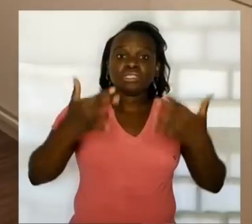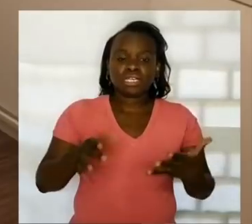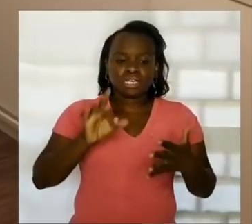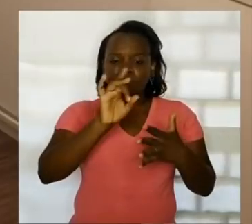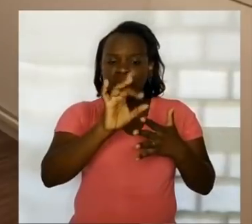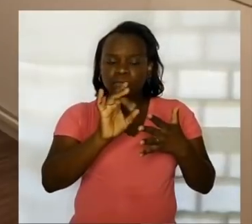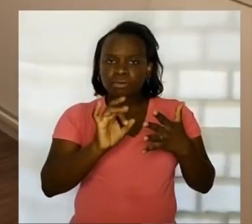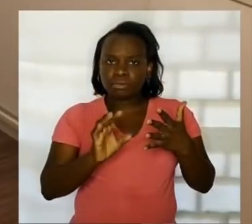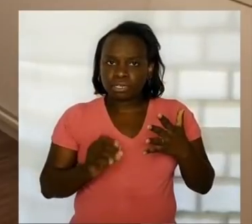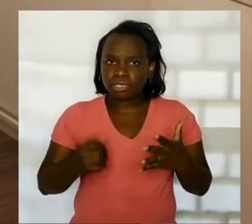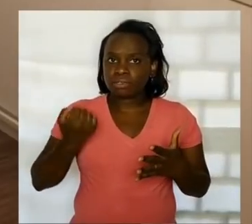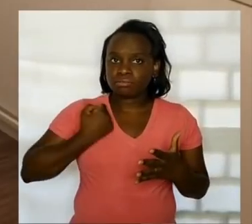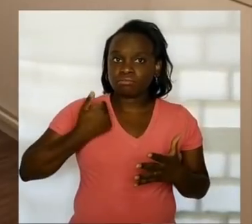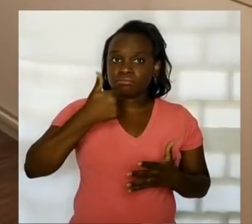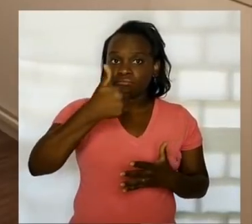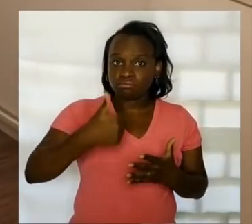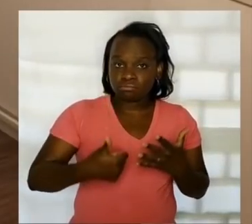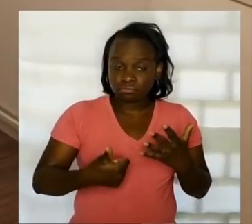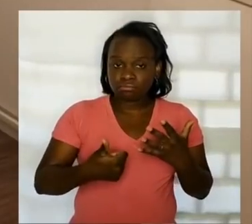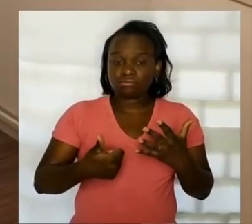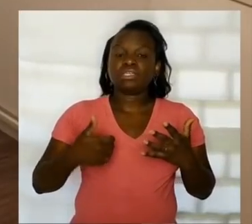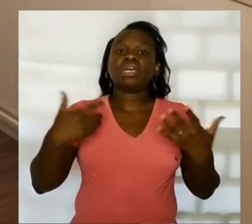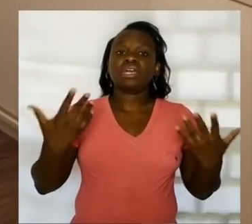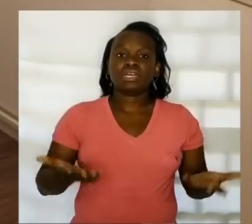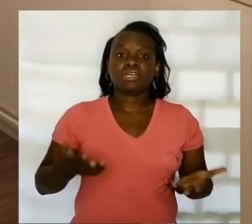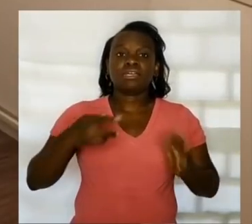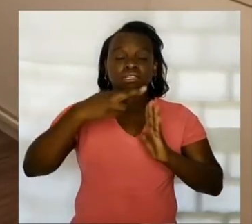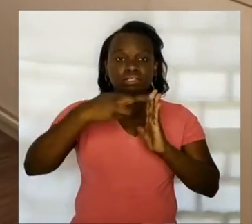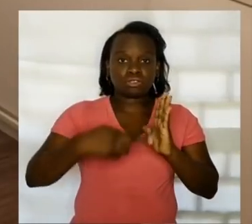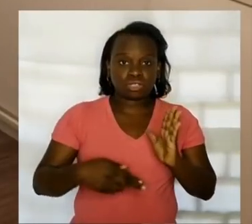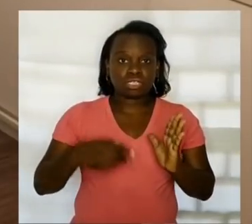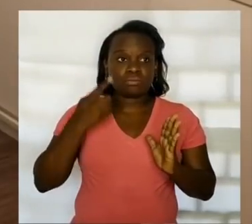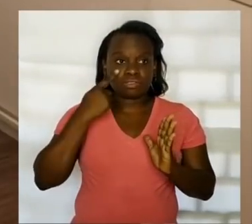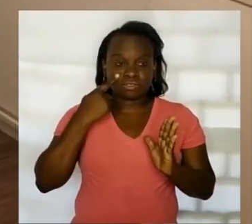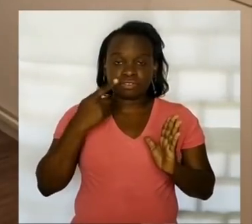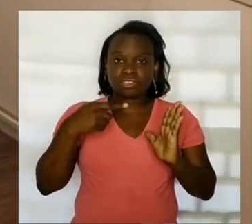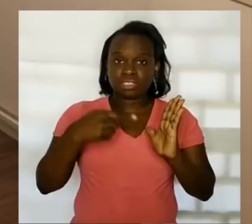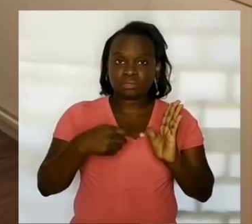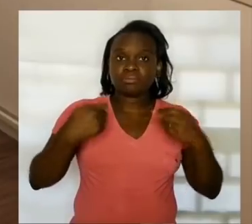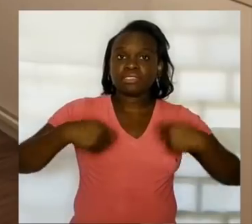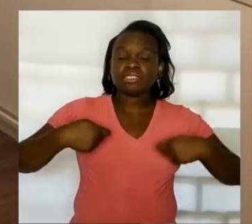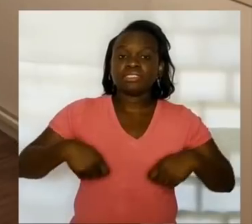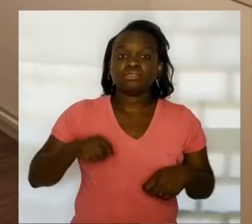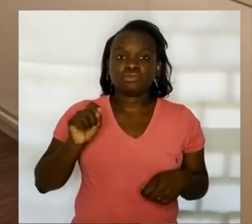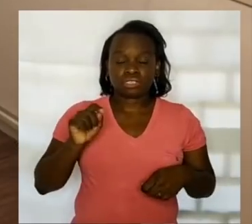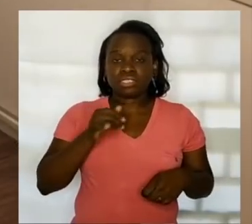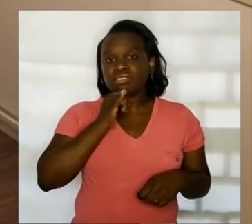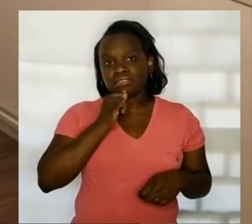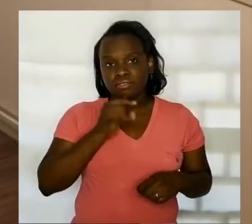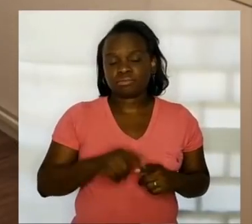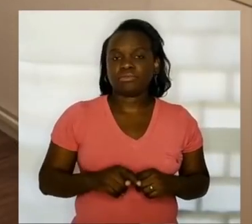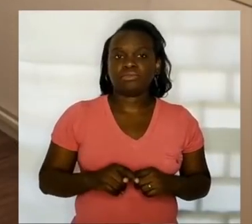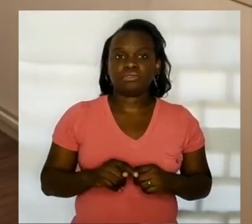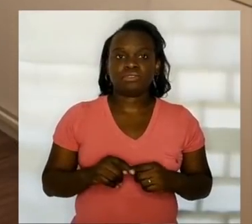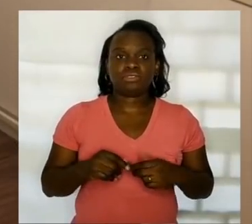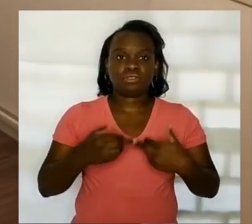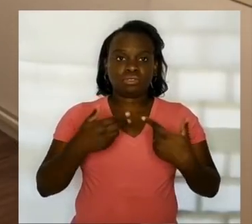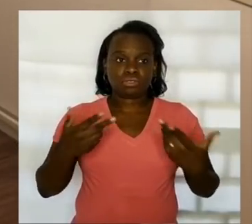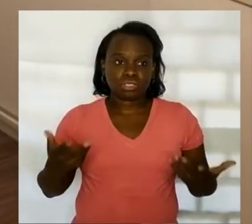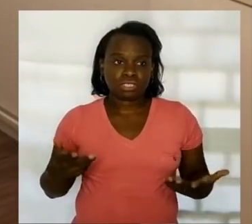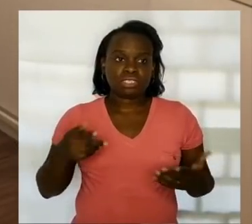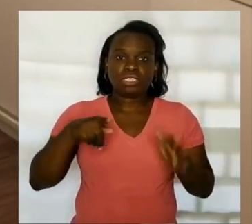desses itens qualitativos deve ser um relatório para o quadrinho. Deve abordar, por exemplo, questões